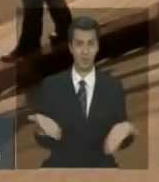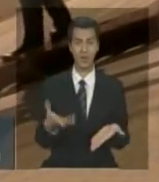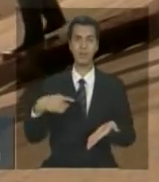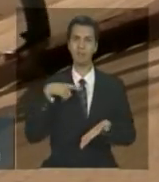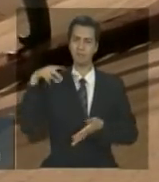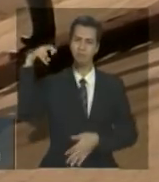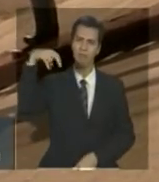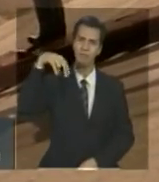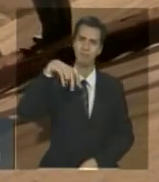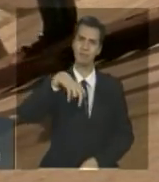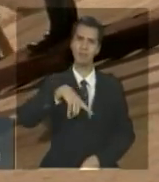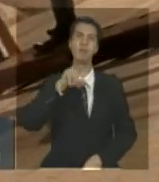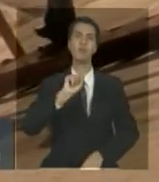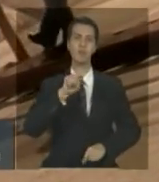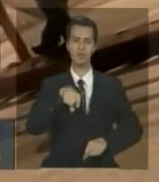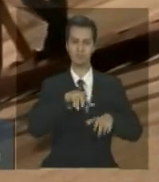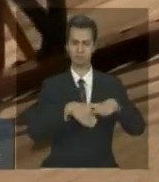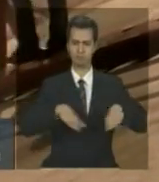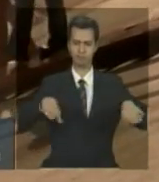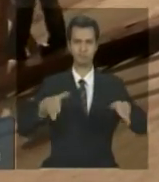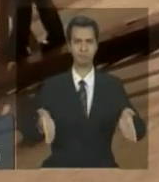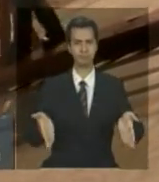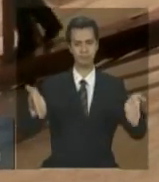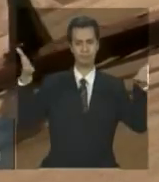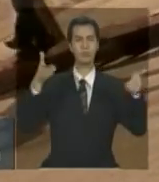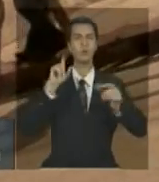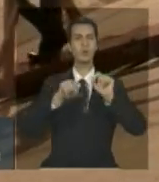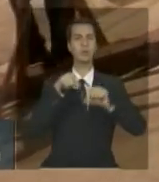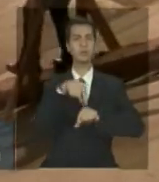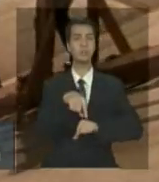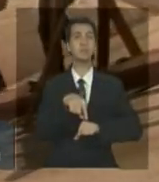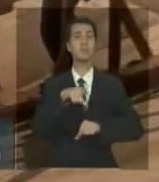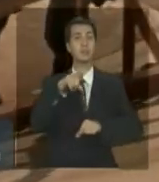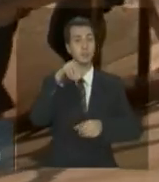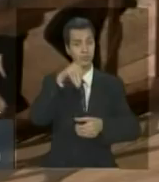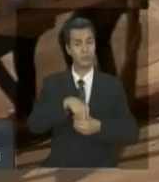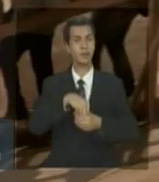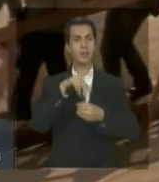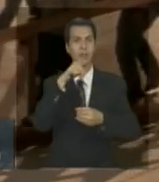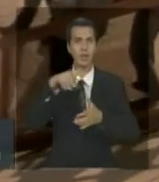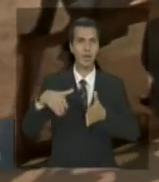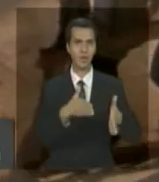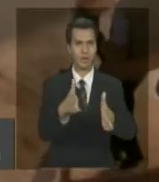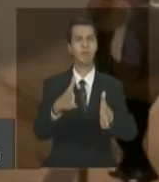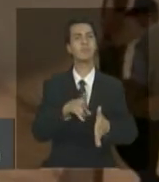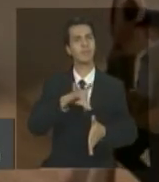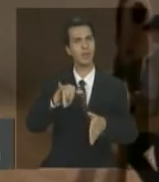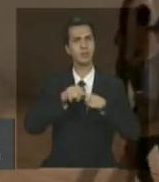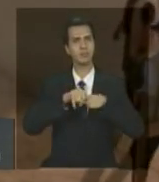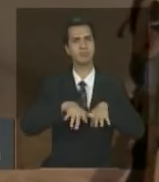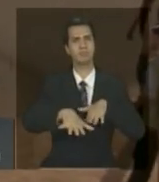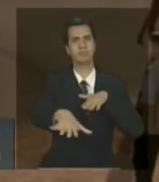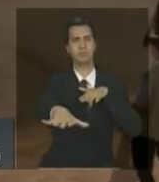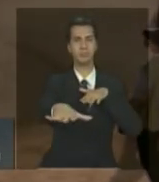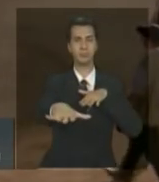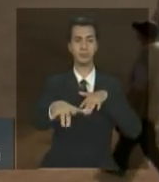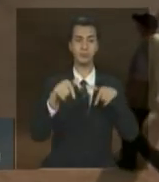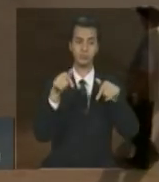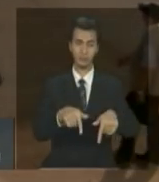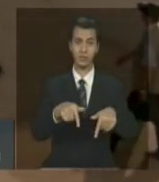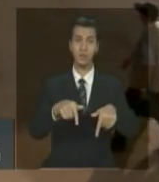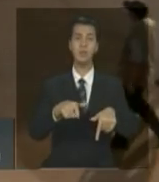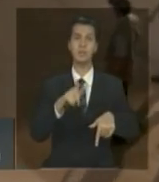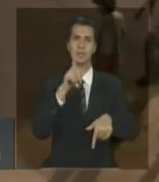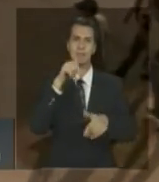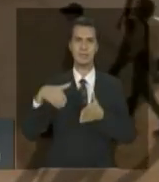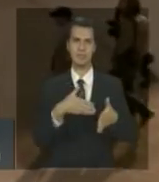cima dessa concretagem, que é uma parte da laje sobre as águas do rio. Nesse trecho, o Rio São Francisco,